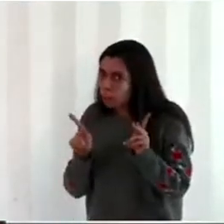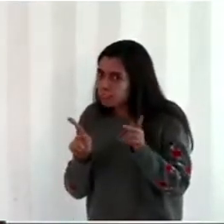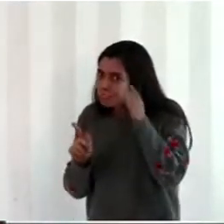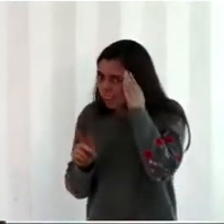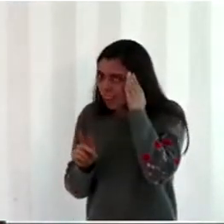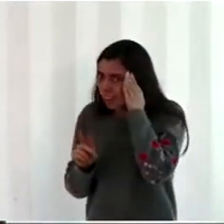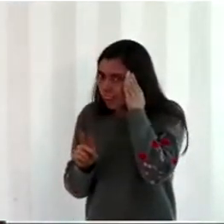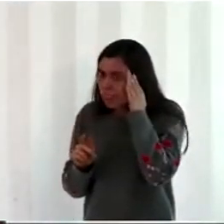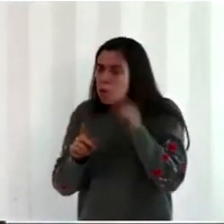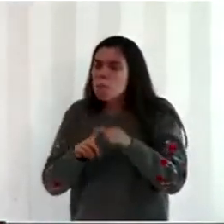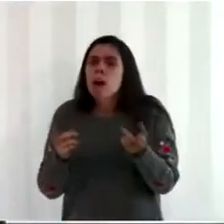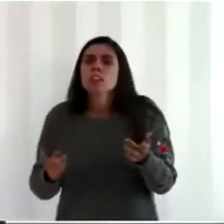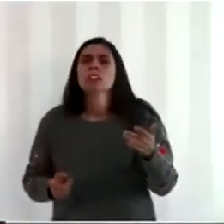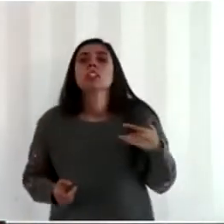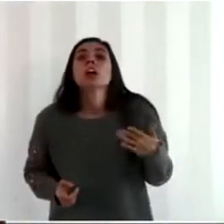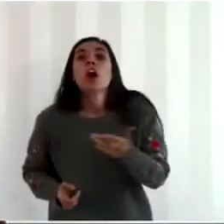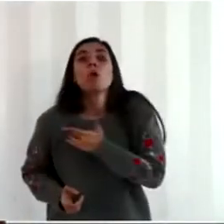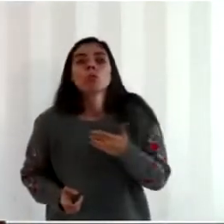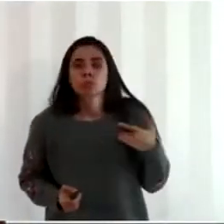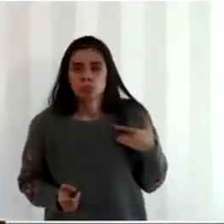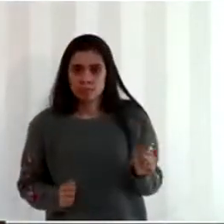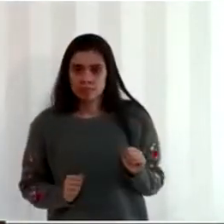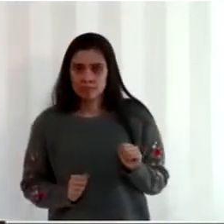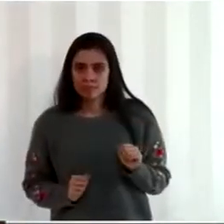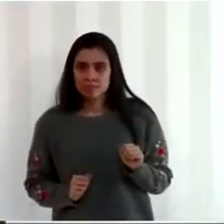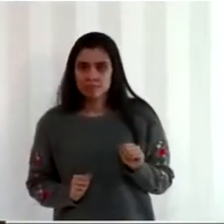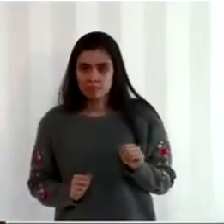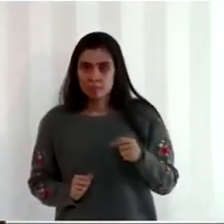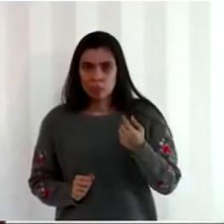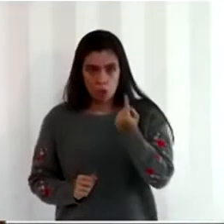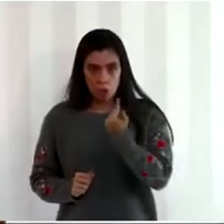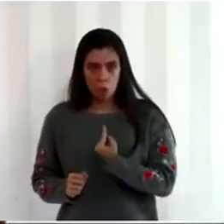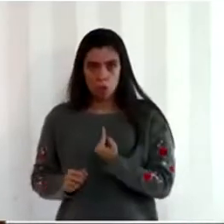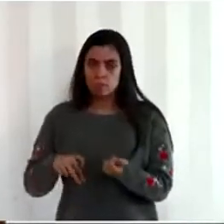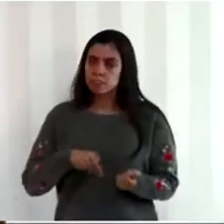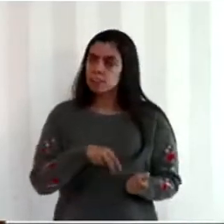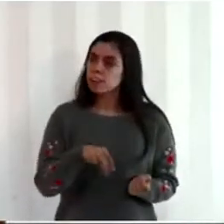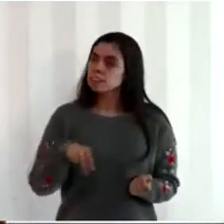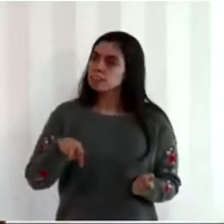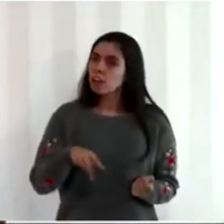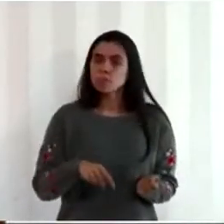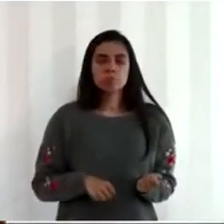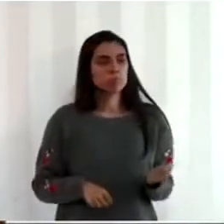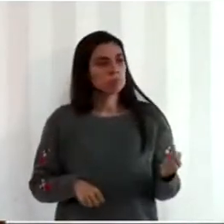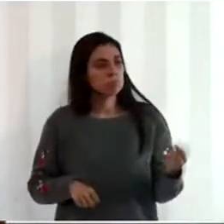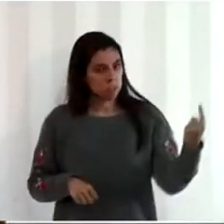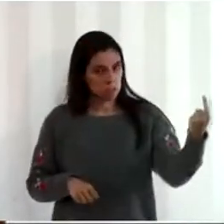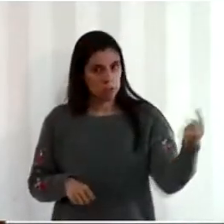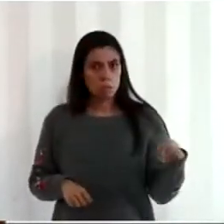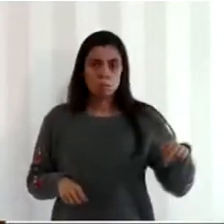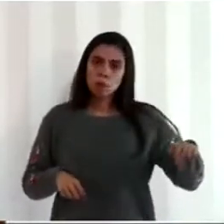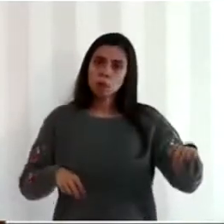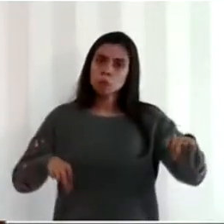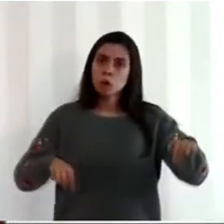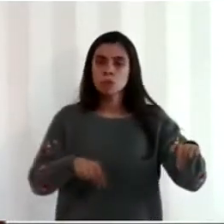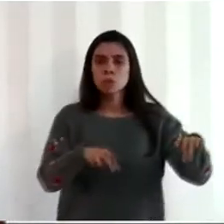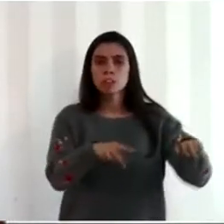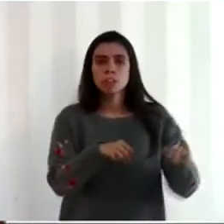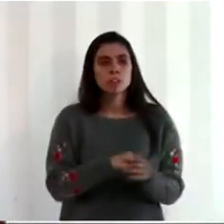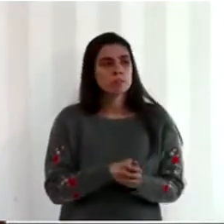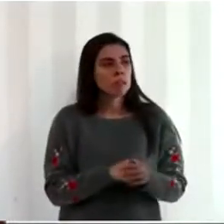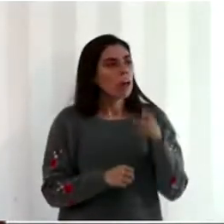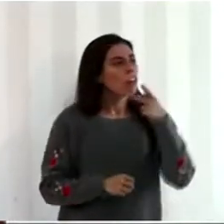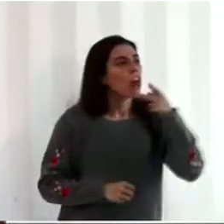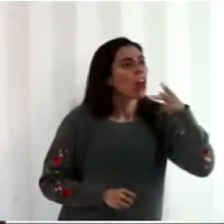parte do meu fígado, não é esse aspecto, mas eu estou dizendo assim, da mesma maneira como há um contágio no ar, pelo contato, pela gotícula que sai da sua